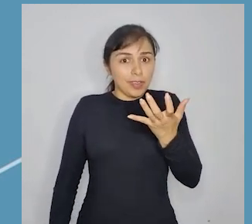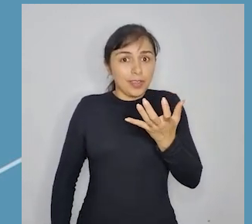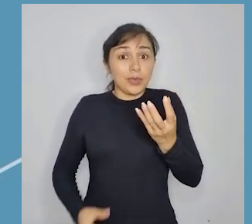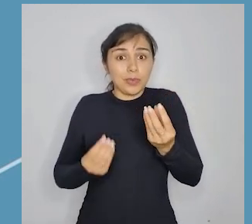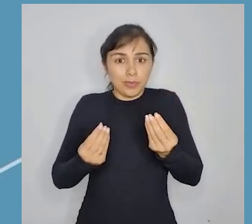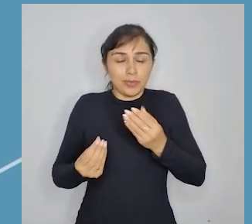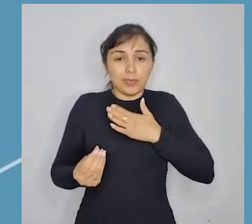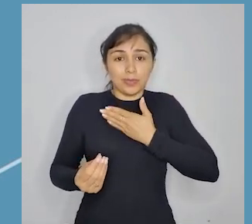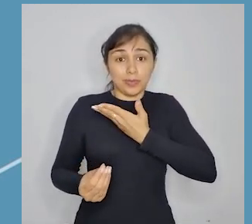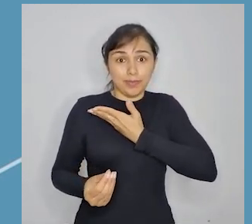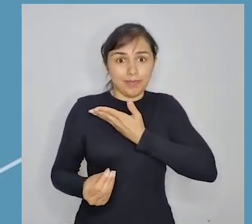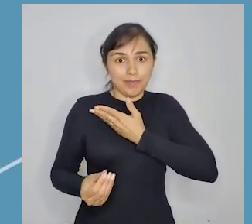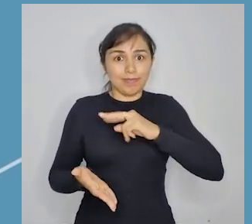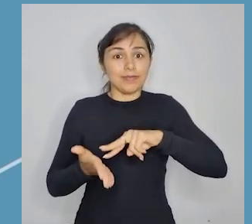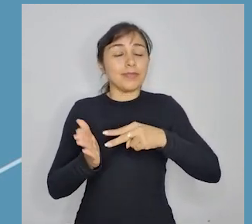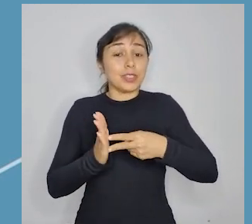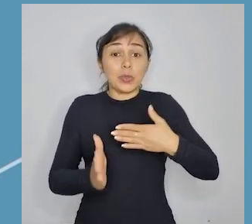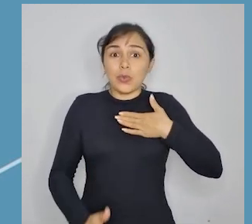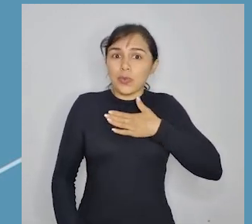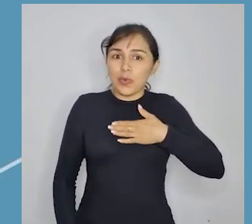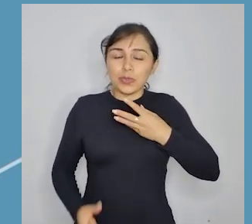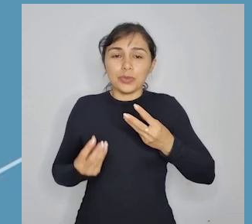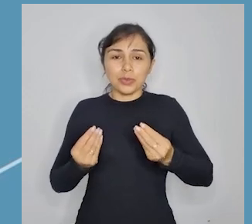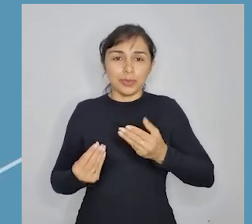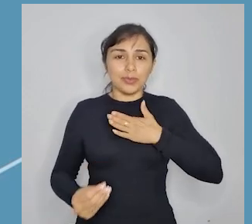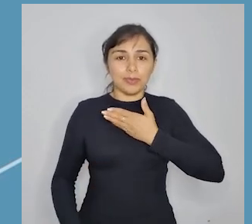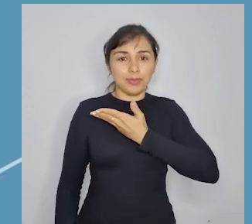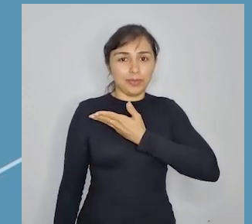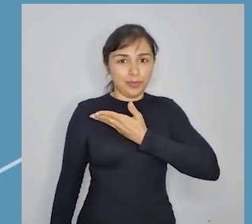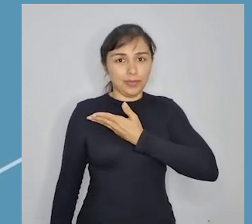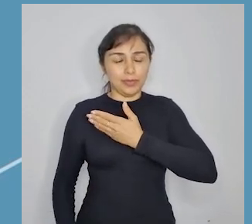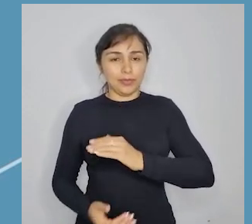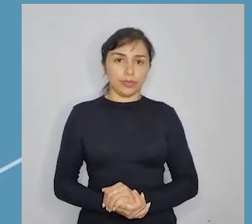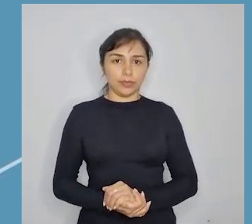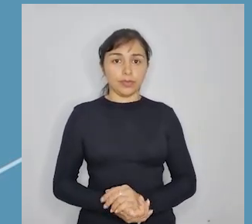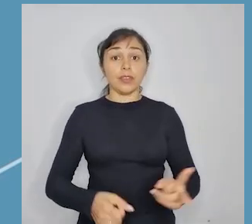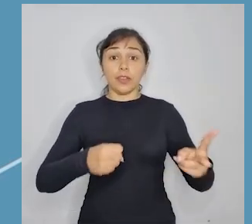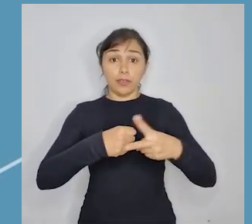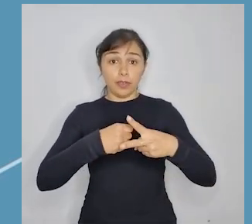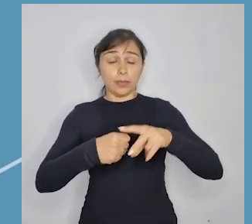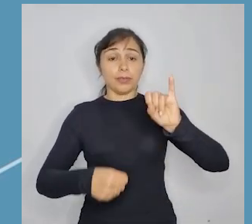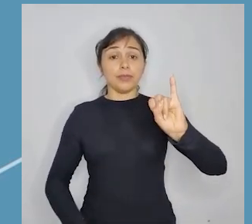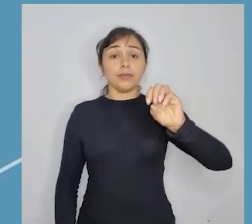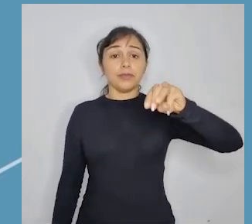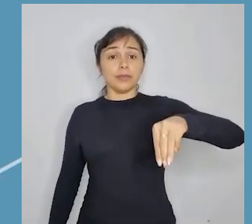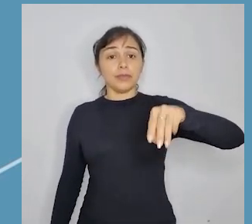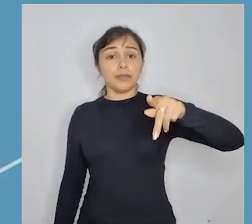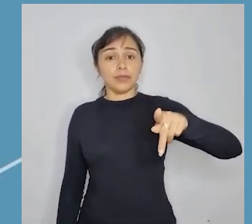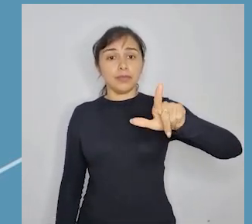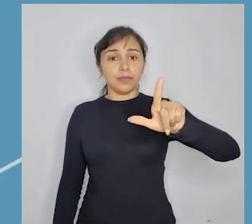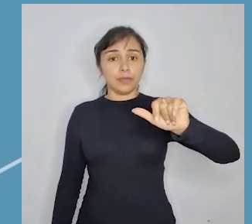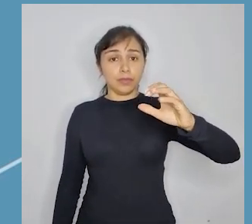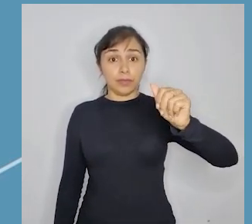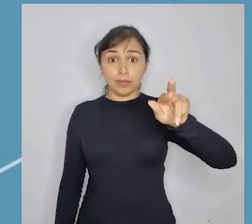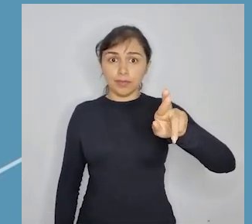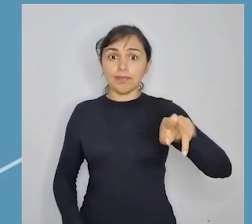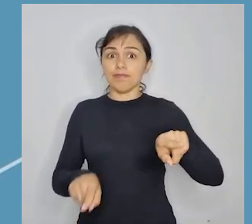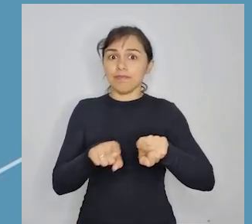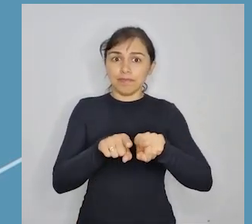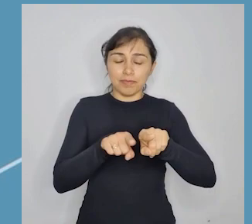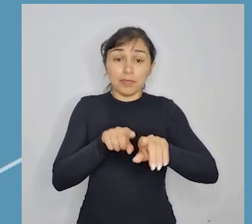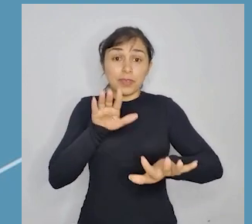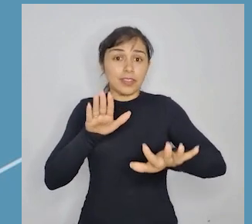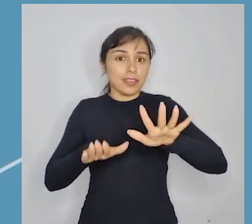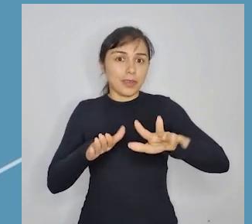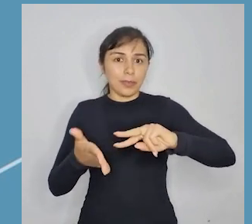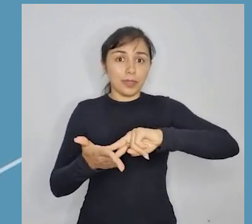quero muito aos meus amigos, ou seja, eu gosto muito dos meus amigos. O verbo implicar é outro que, dependendo do